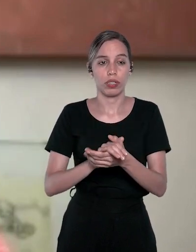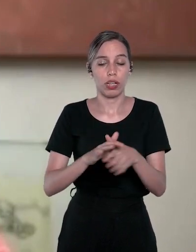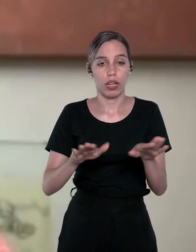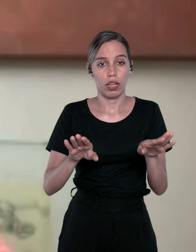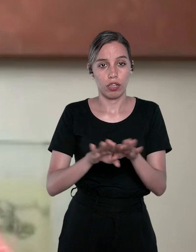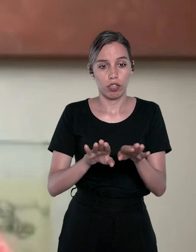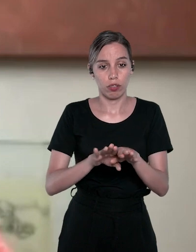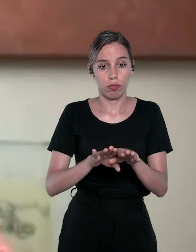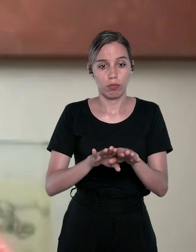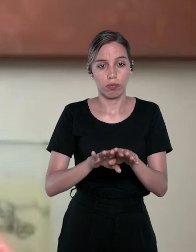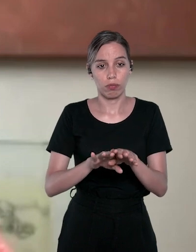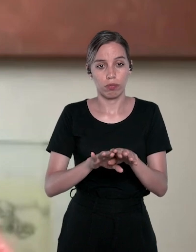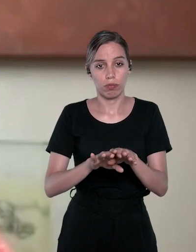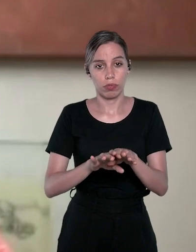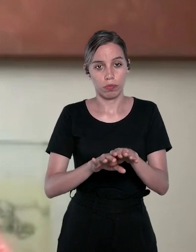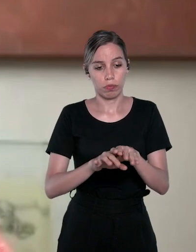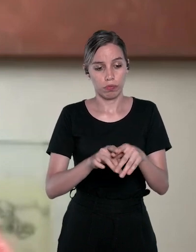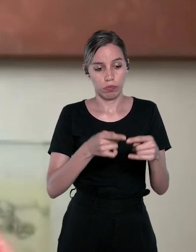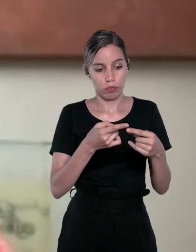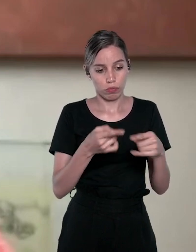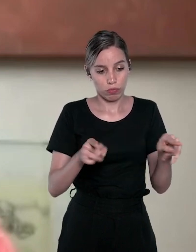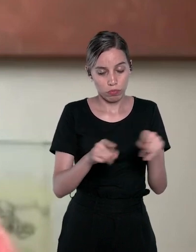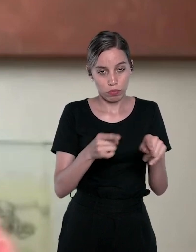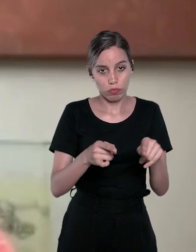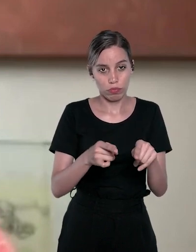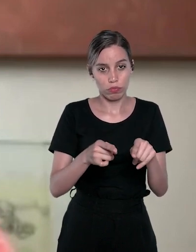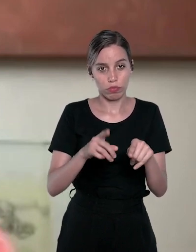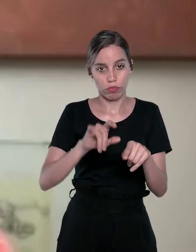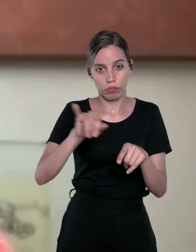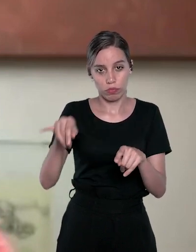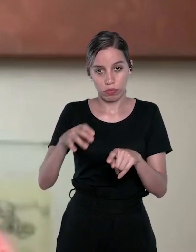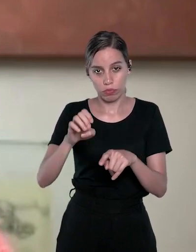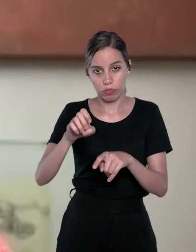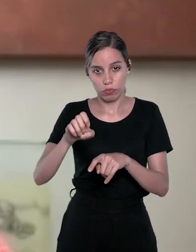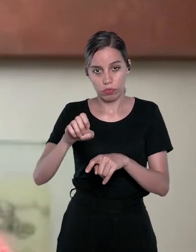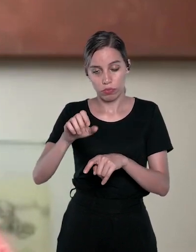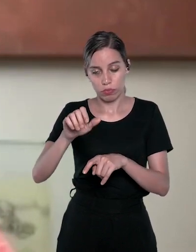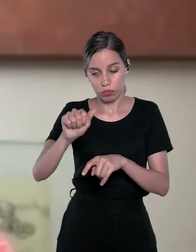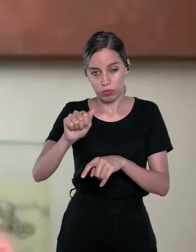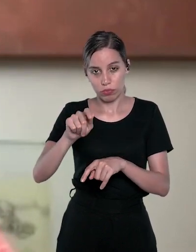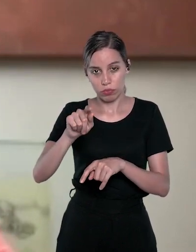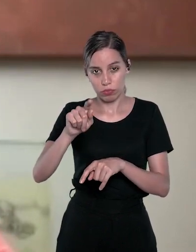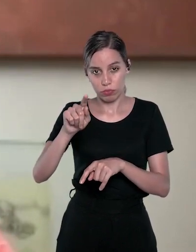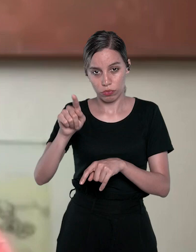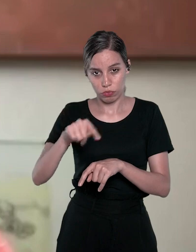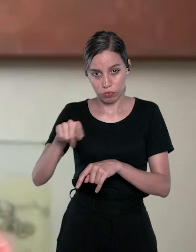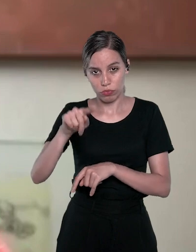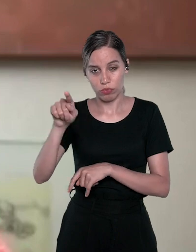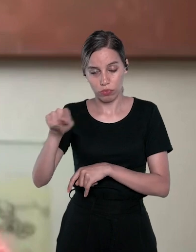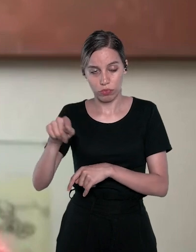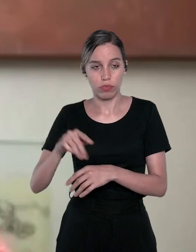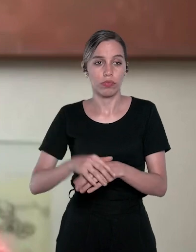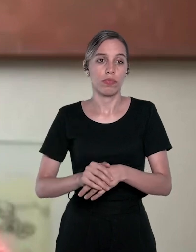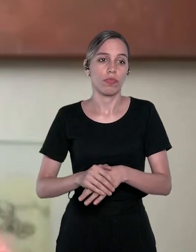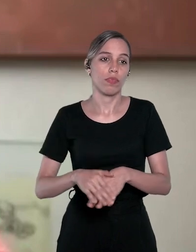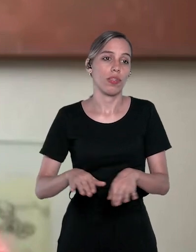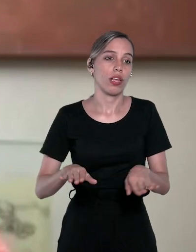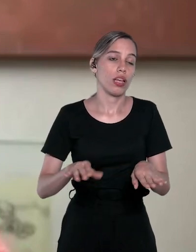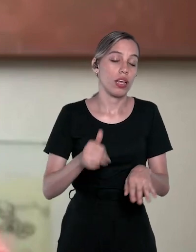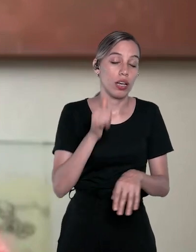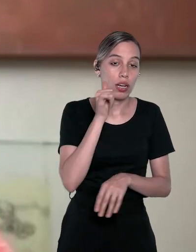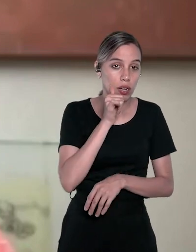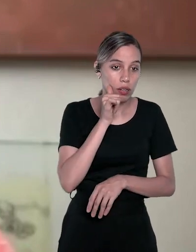música clássica, e de música erudita, e de concertos de jazz, cinema de vanguarda